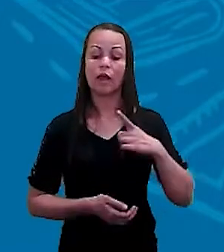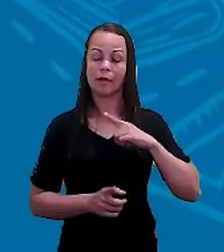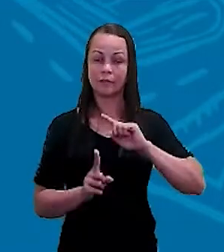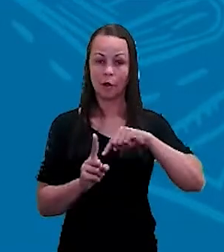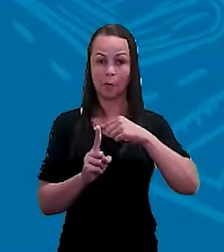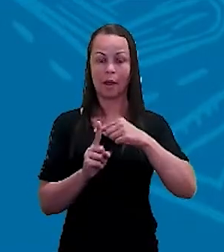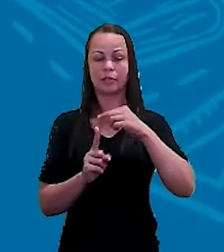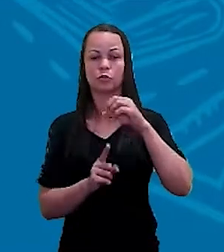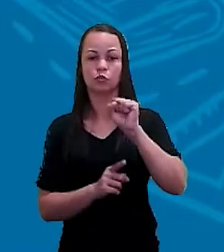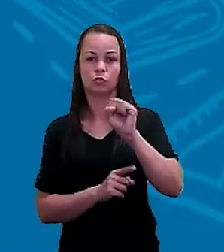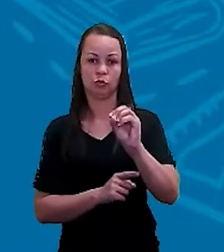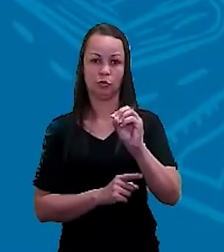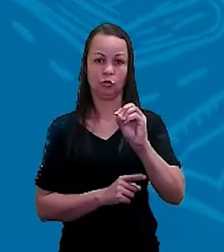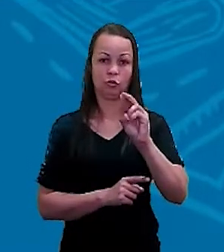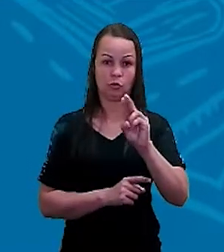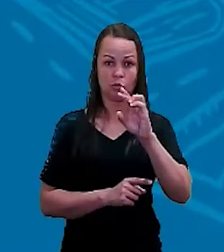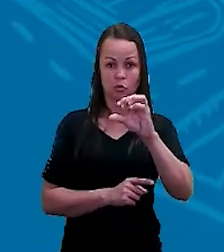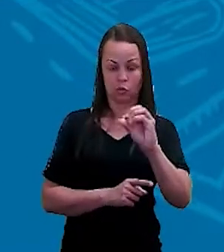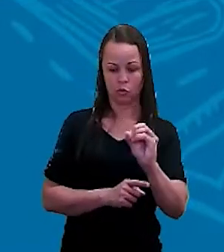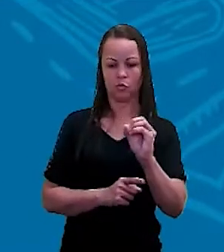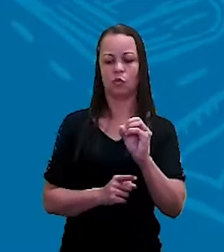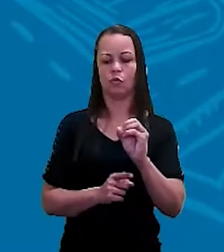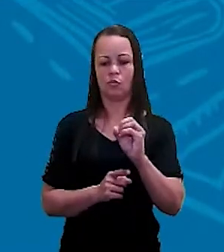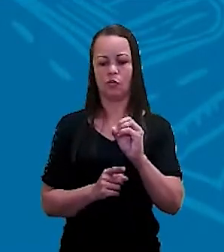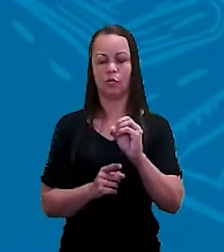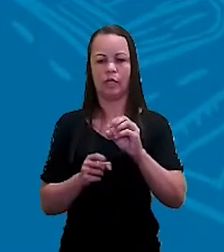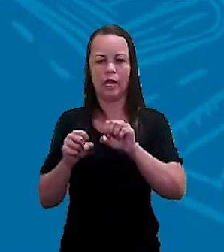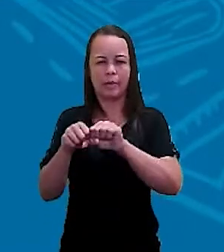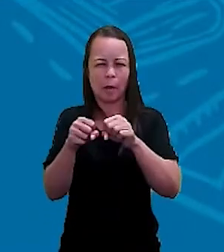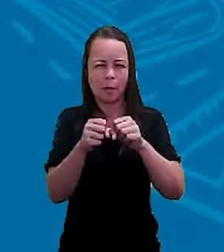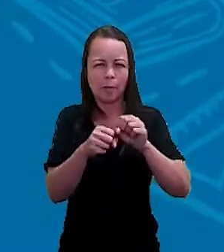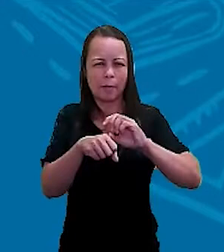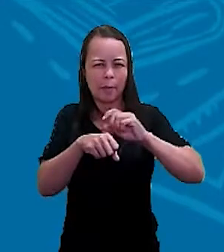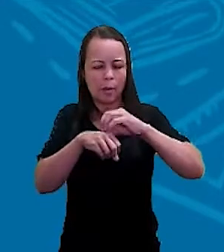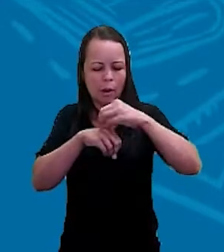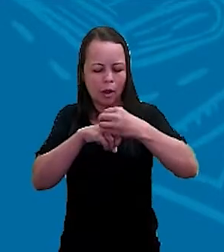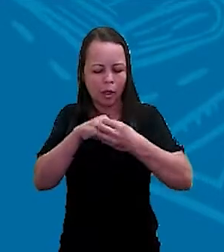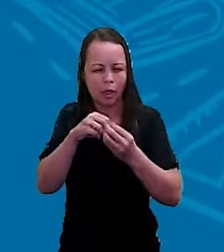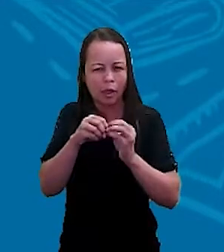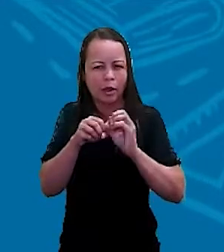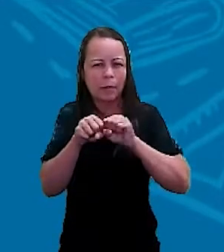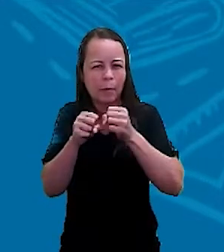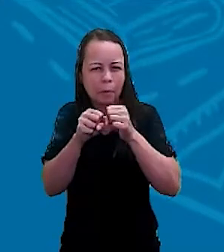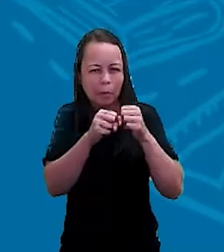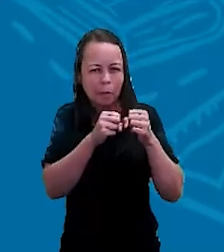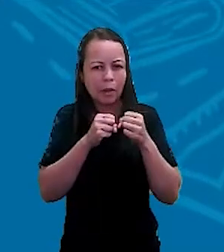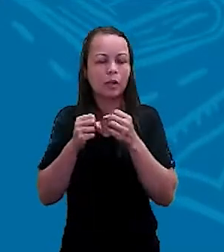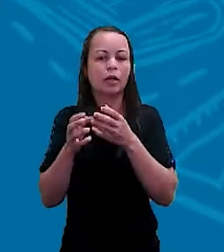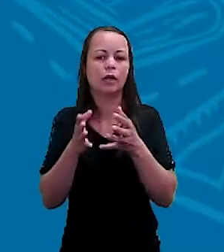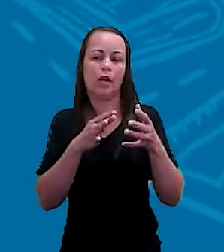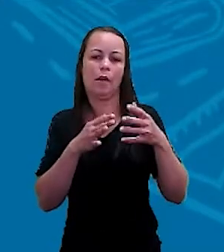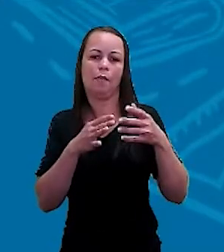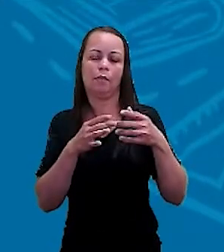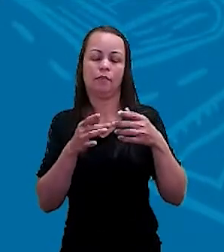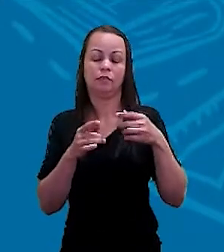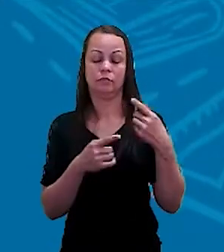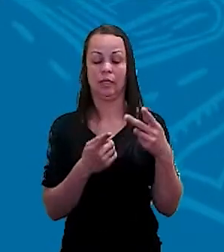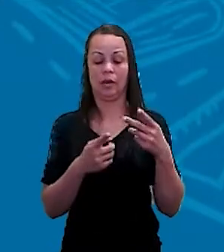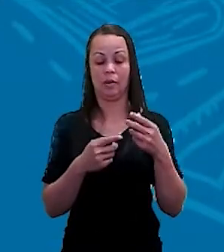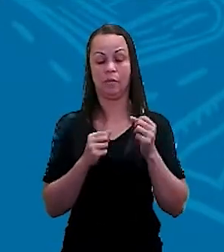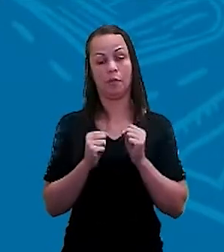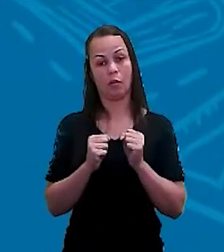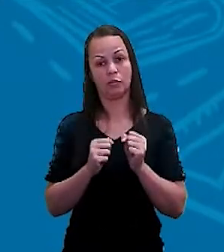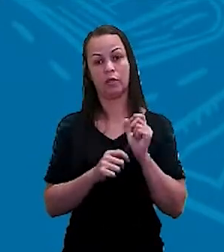quebrar micromoléculas, tá? Ele vai quebrar o quê? Disacarídeo, monossacarídeo, para poder justamente isso que